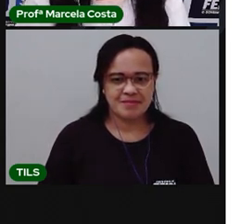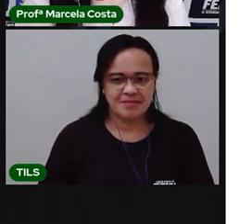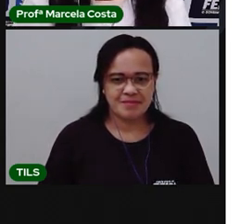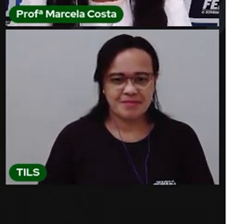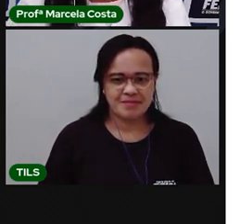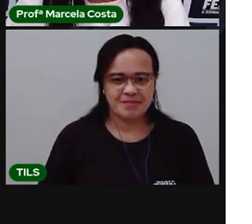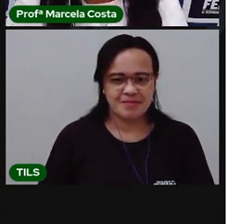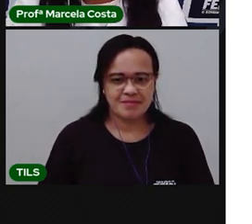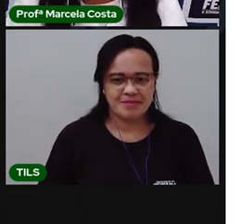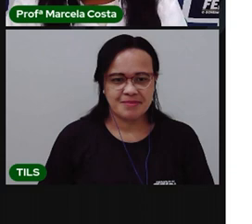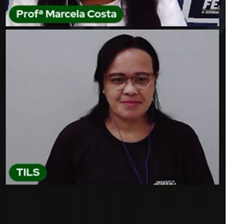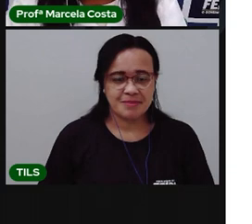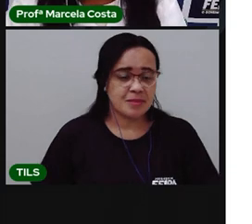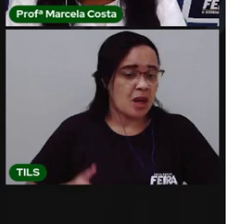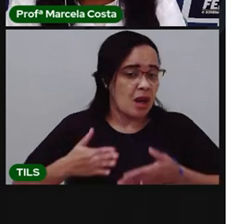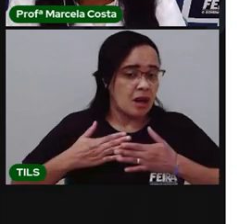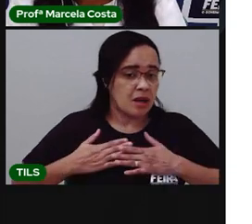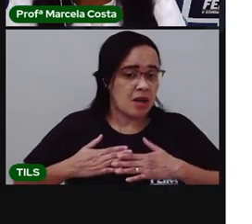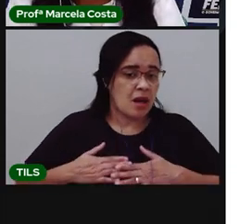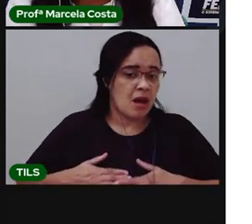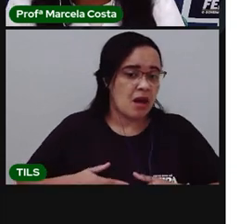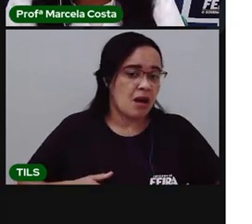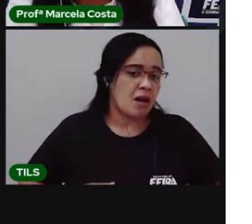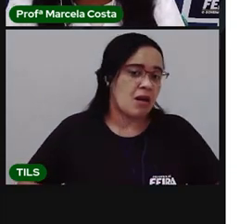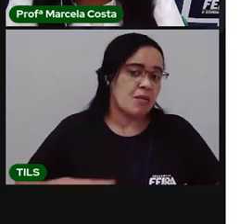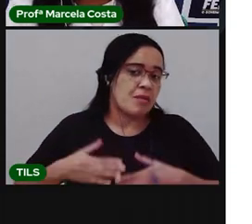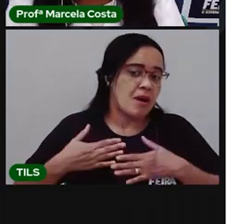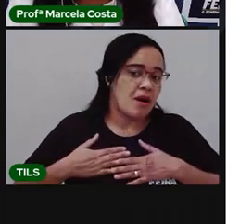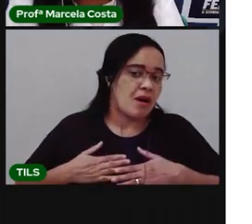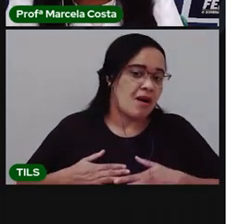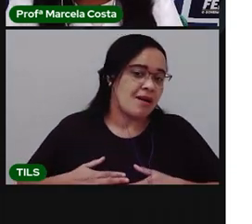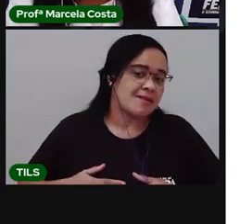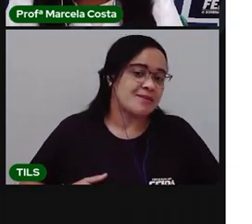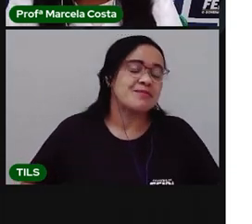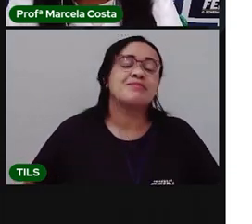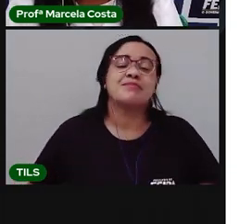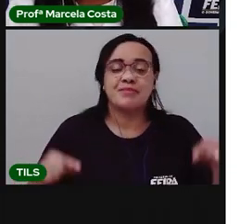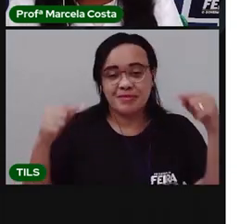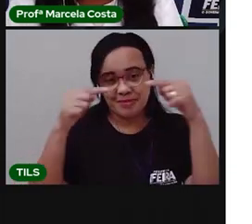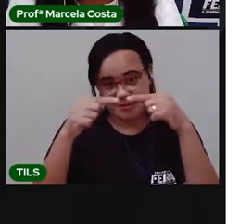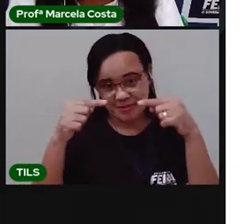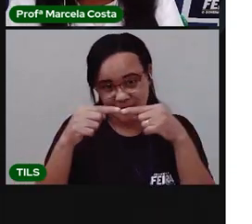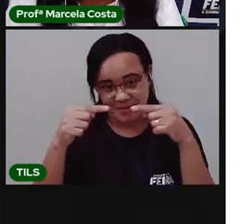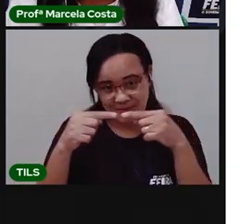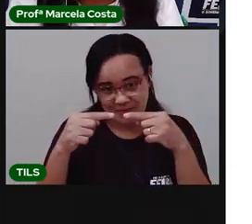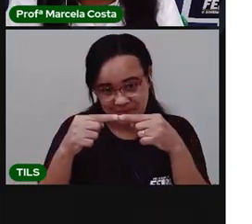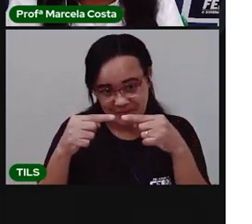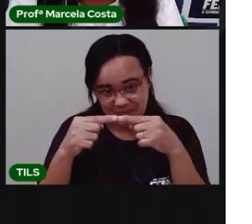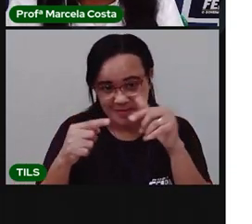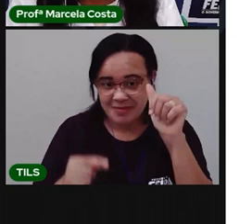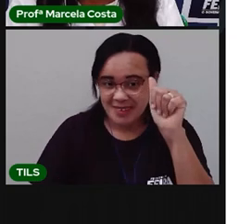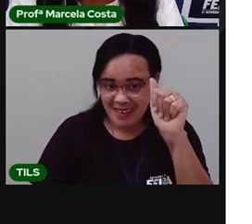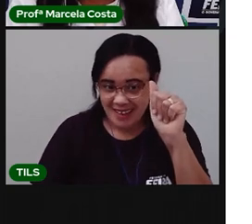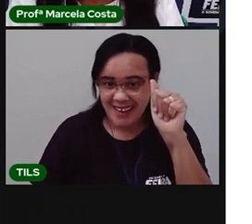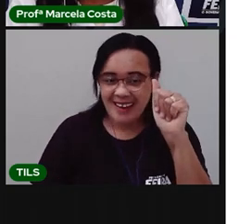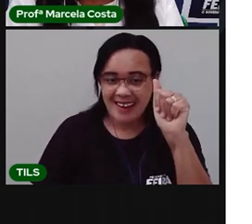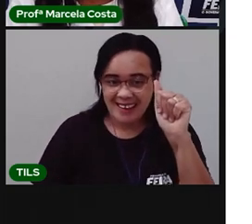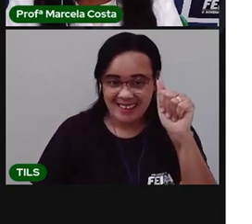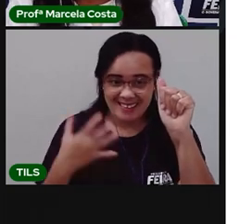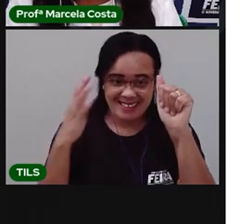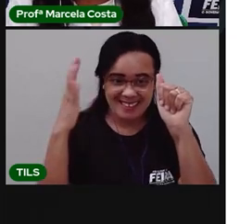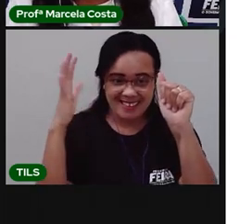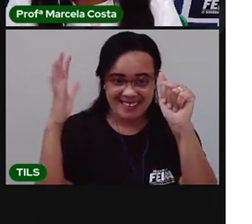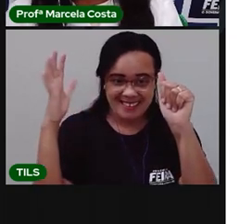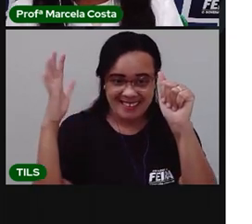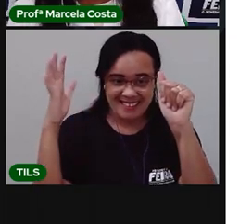Uma pessoa que tá calma, ela tá aqui como essa pessoa da letra A, né? Bem tranquila.